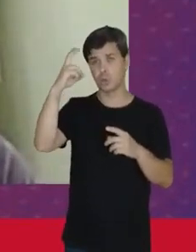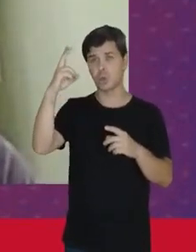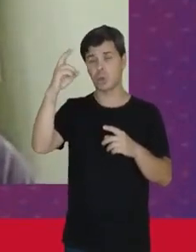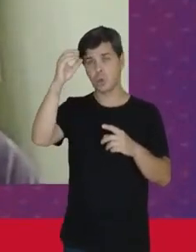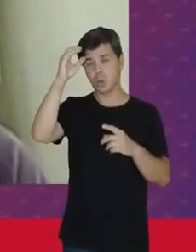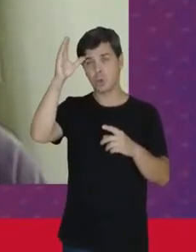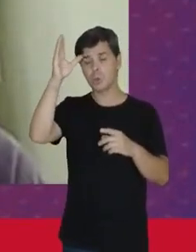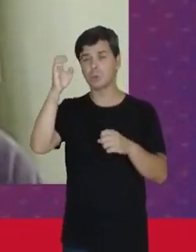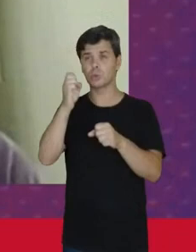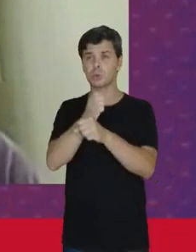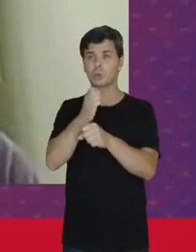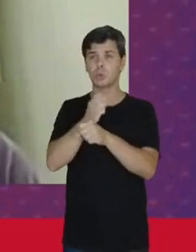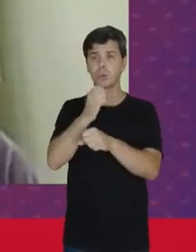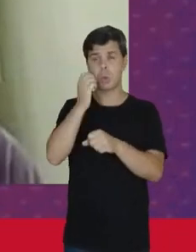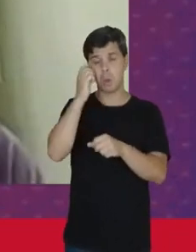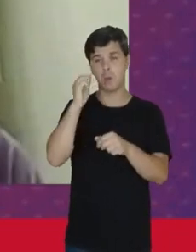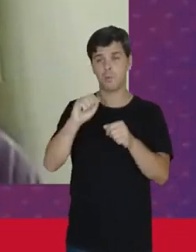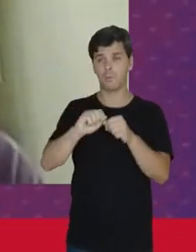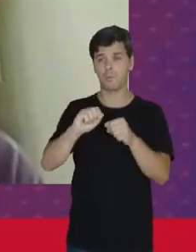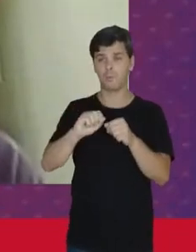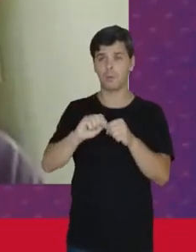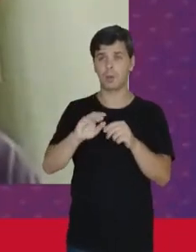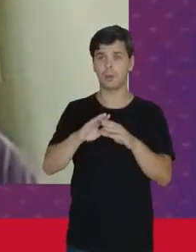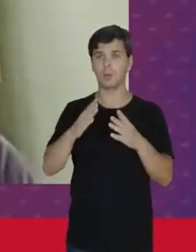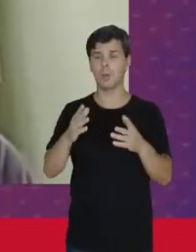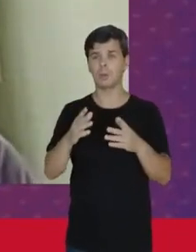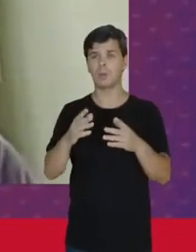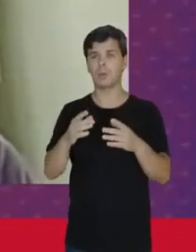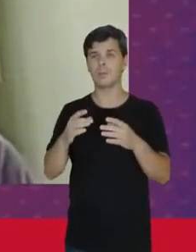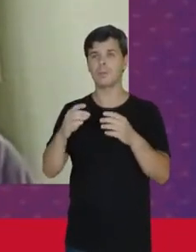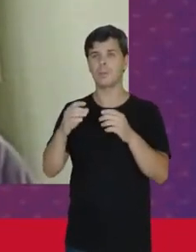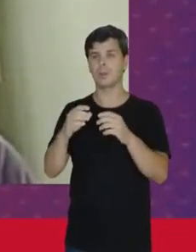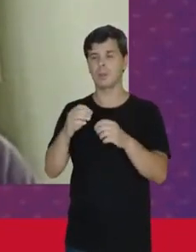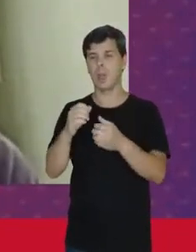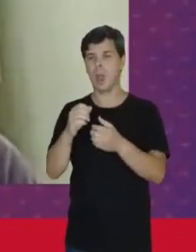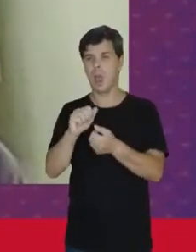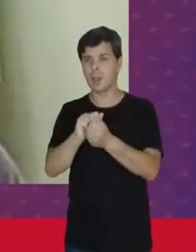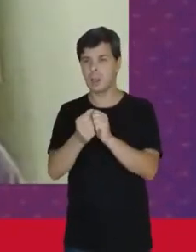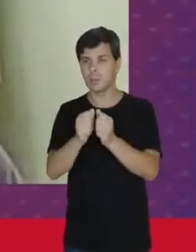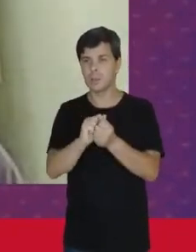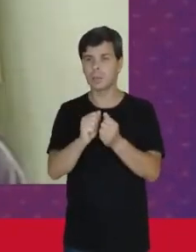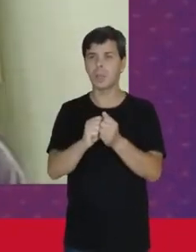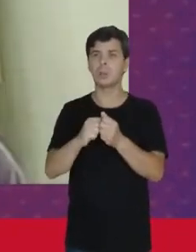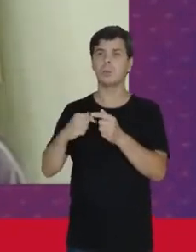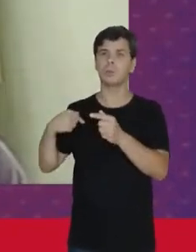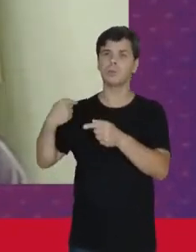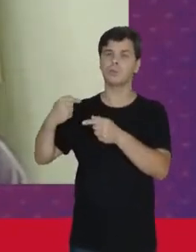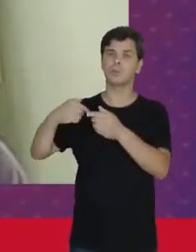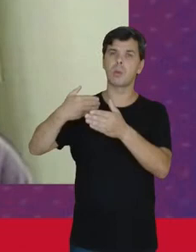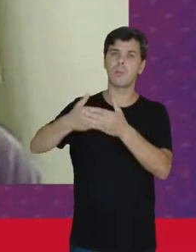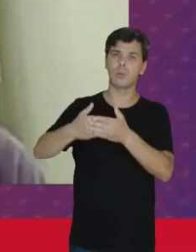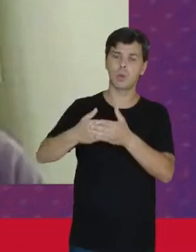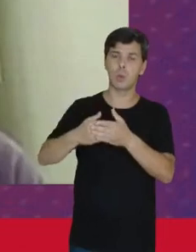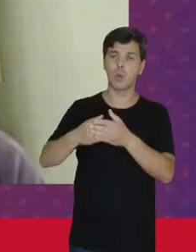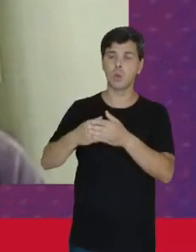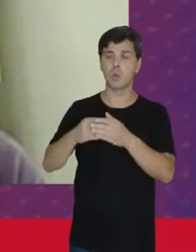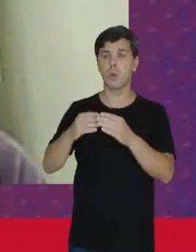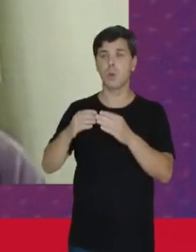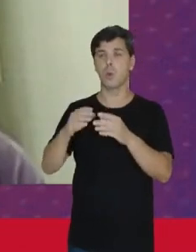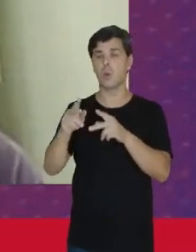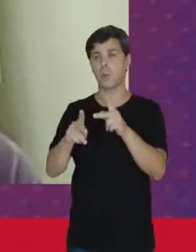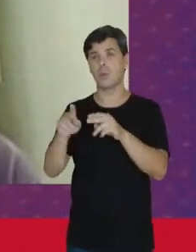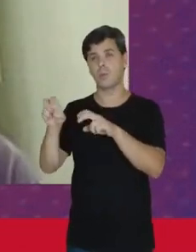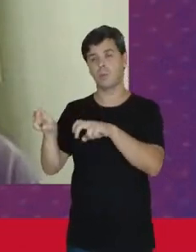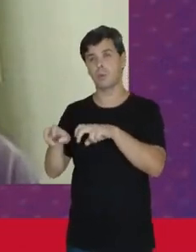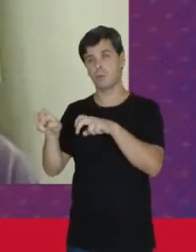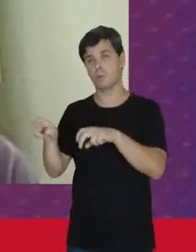foram construídos, elaborados, aperfeiçoados, né, ao longo do tempo, pelos povos do campo, né, é também